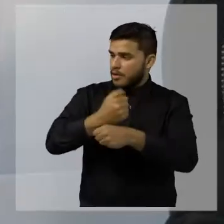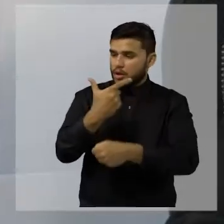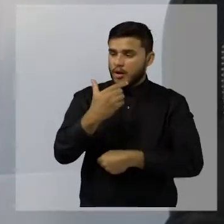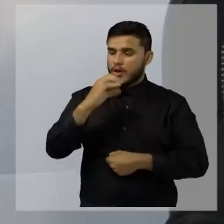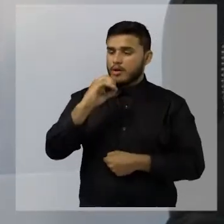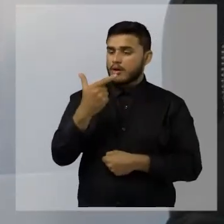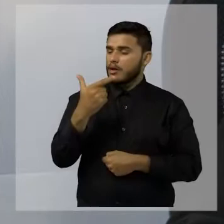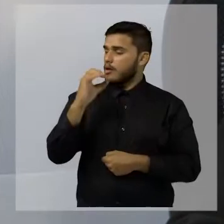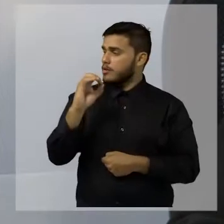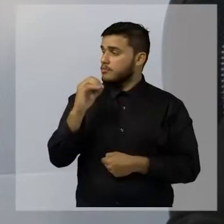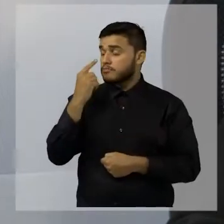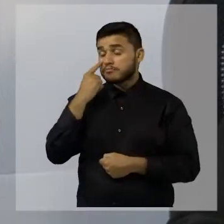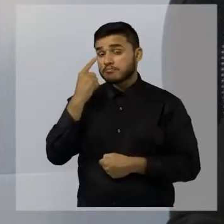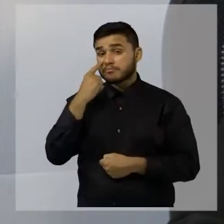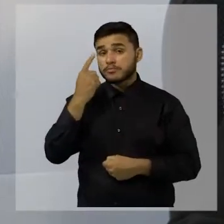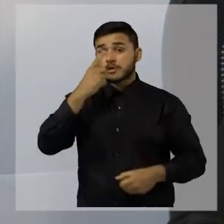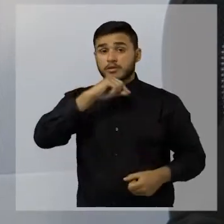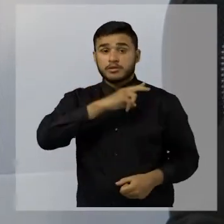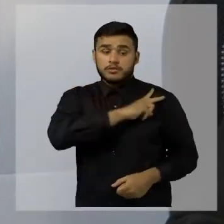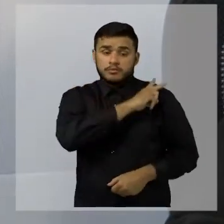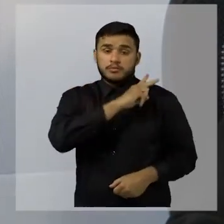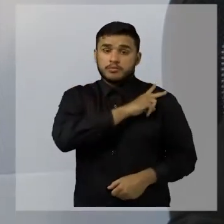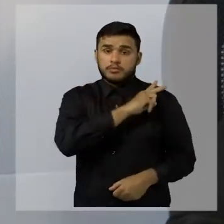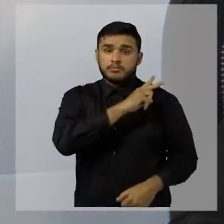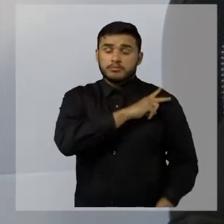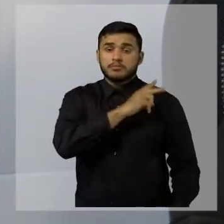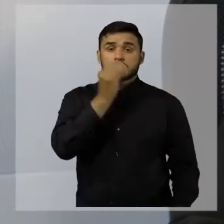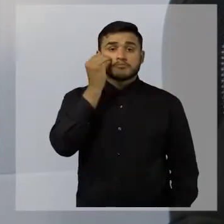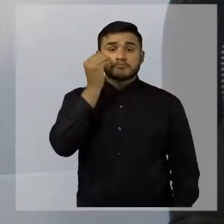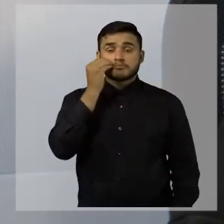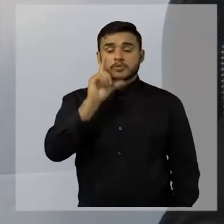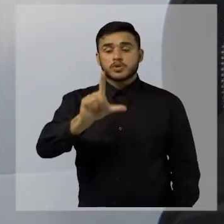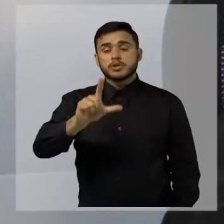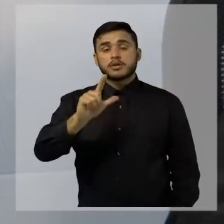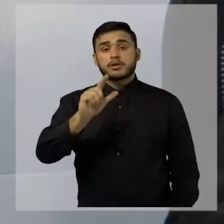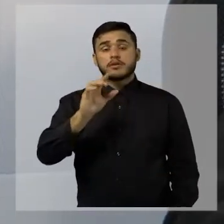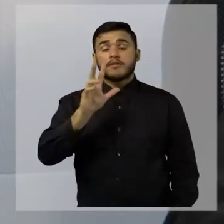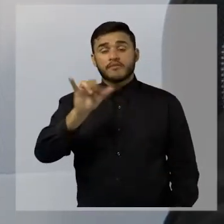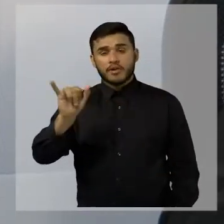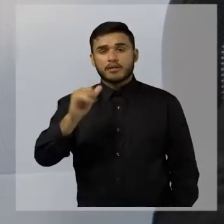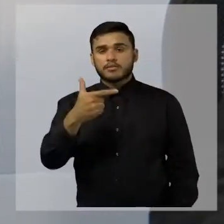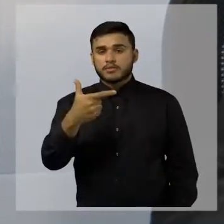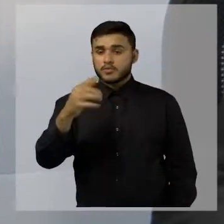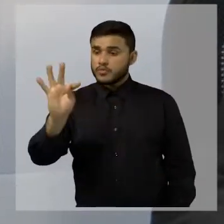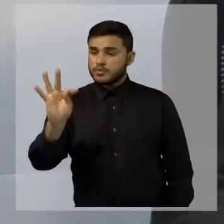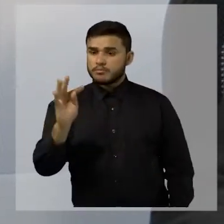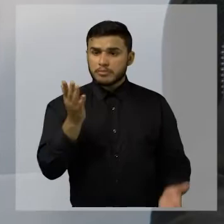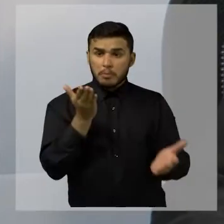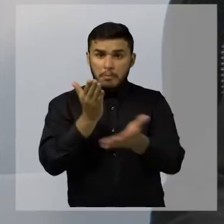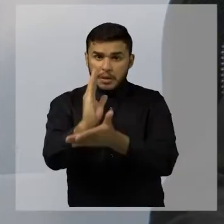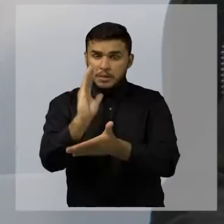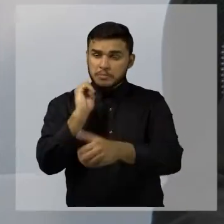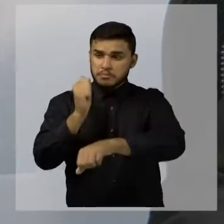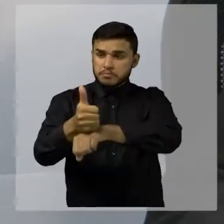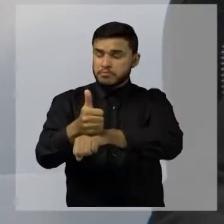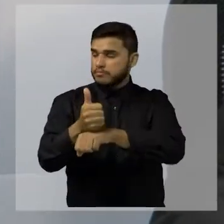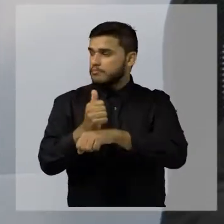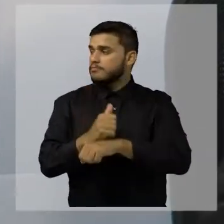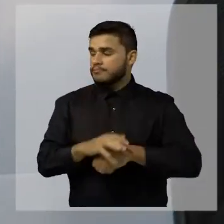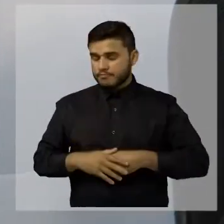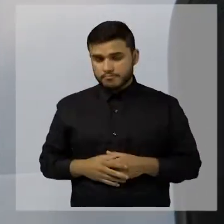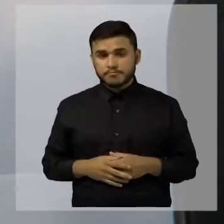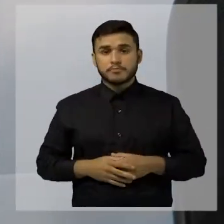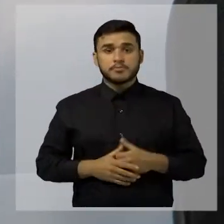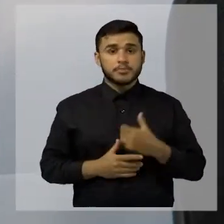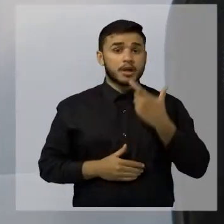do capitão Wagner ao segundo turno. Eu acho difícil ele vencer no primeiro turno, mas a segunda vaga está